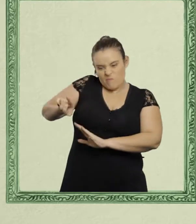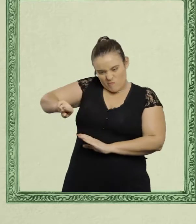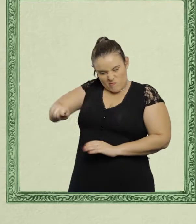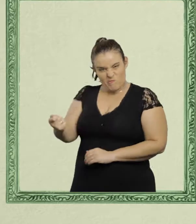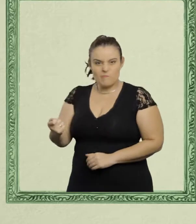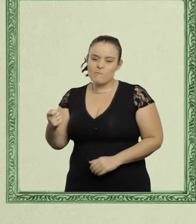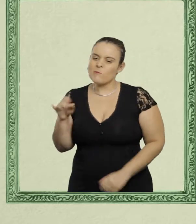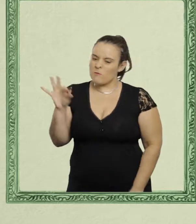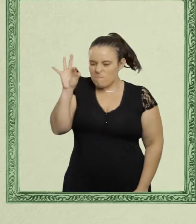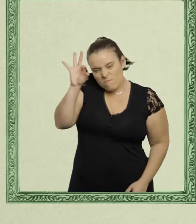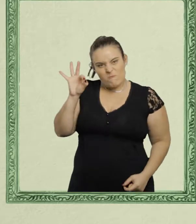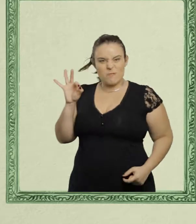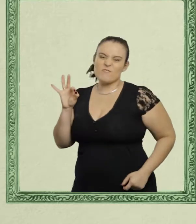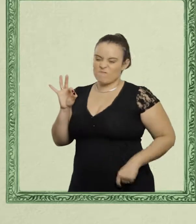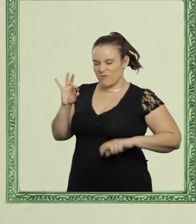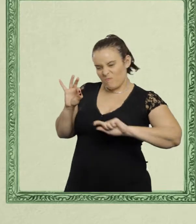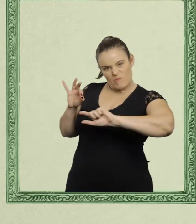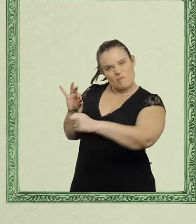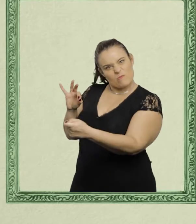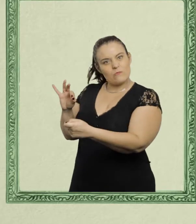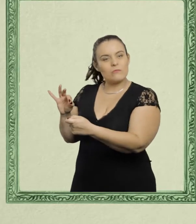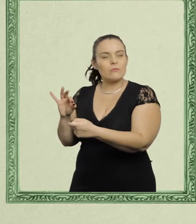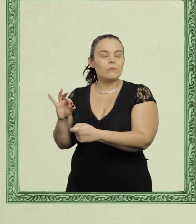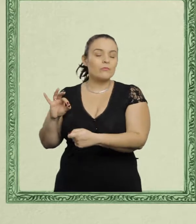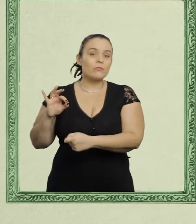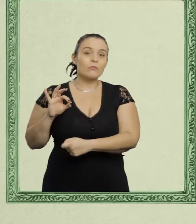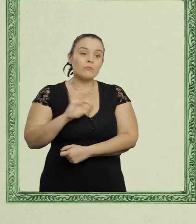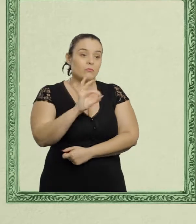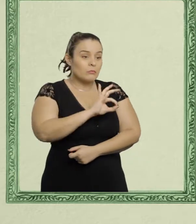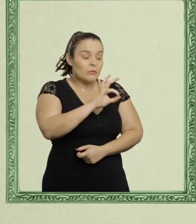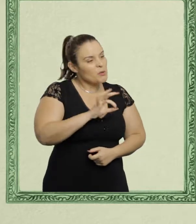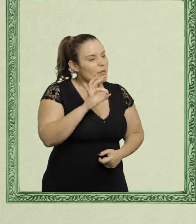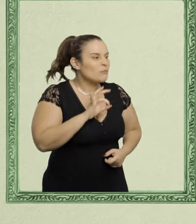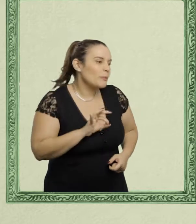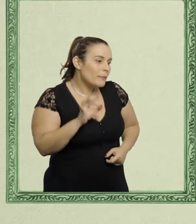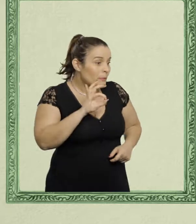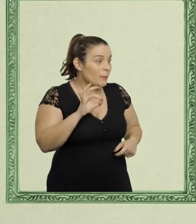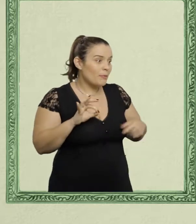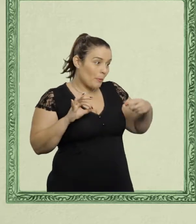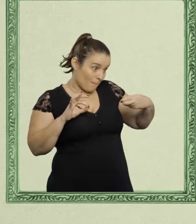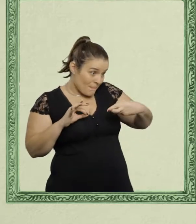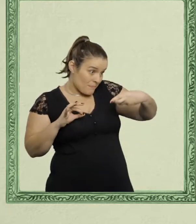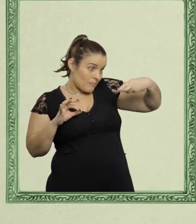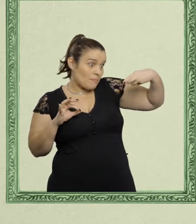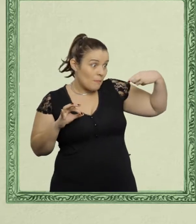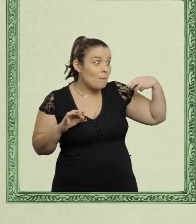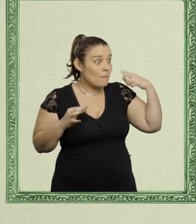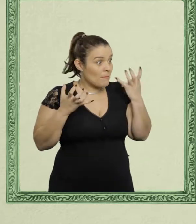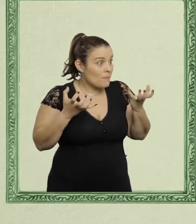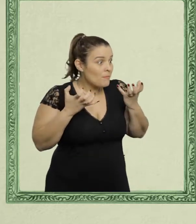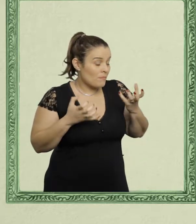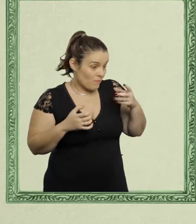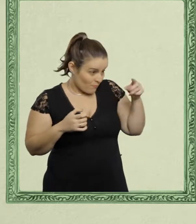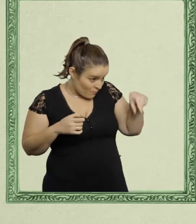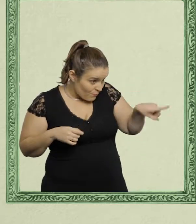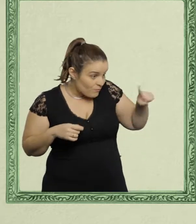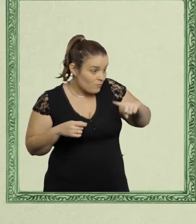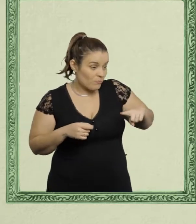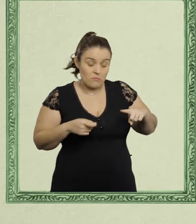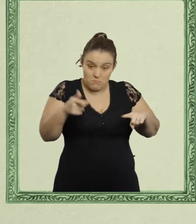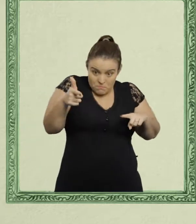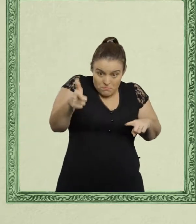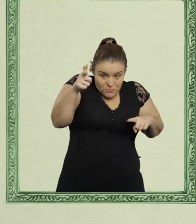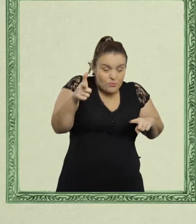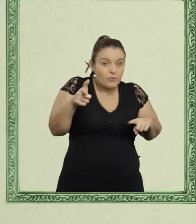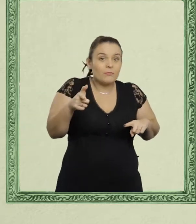Sininho empurrava e beliscava Wendy. A fada disse para os meninos perdidos que Peter queria que eles atirassem